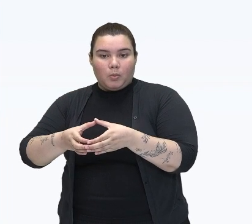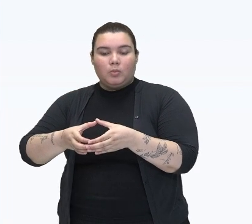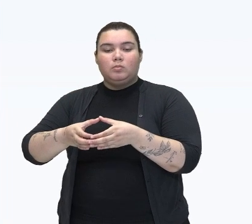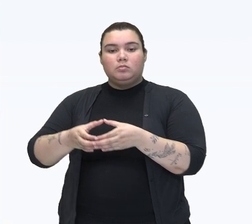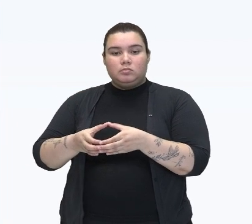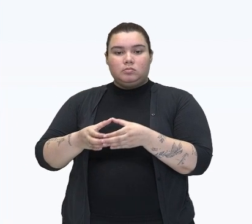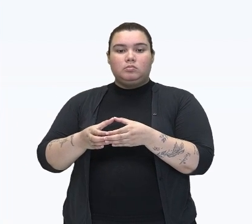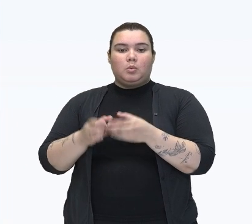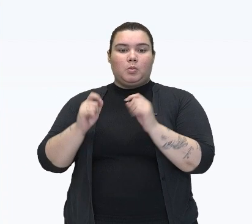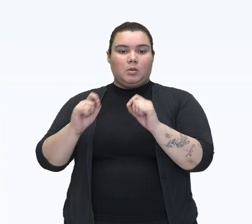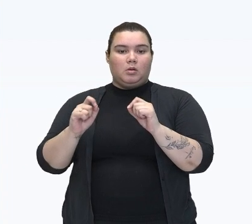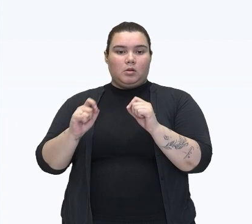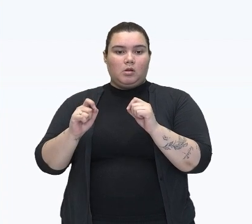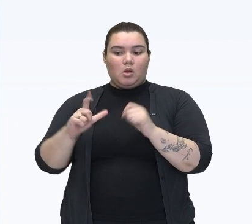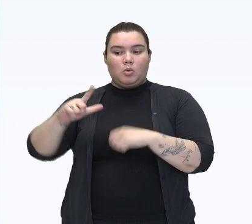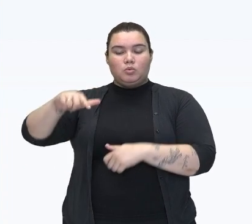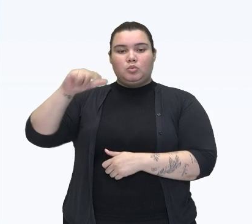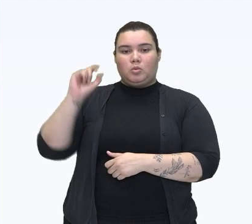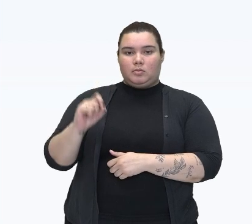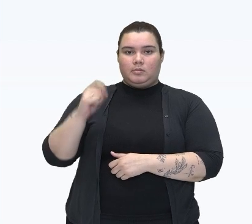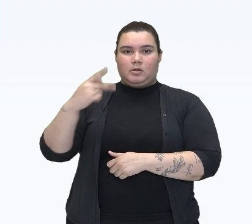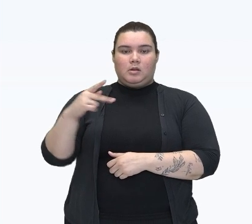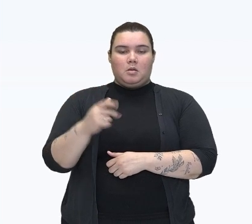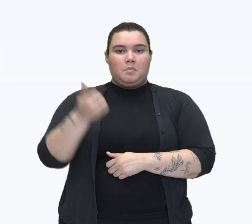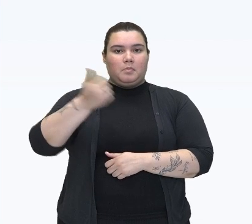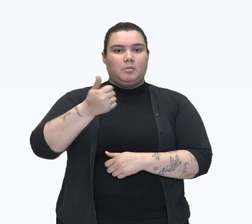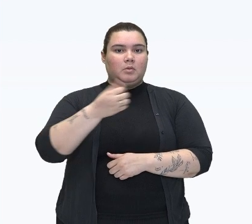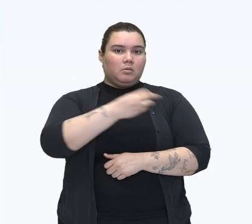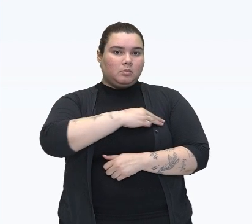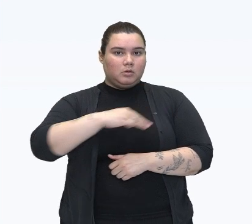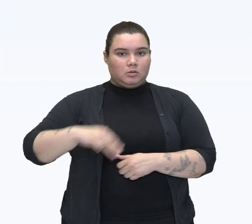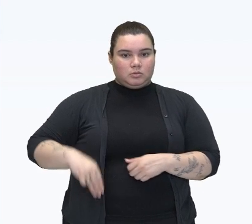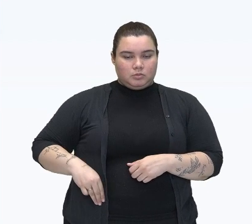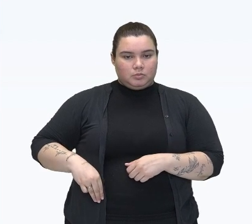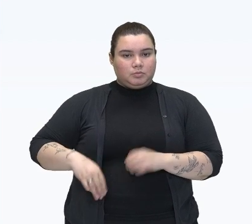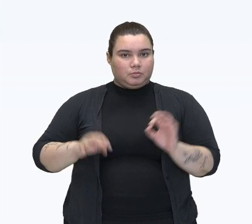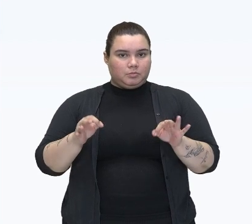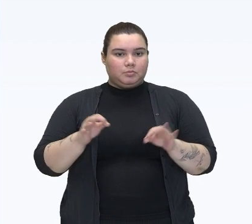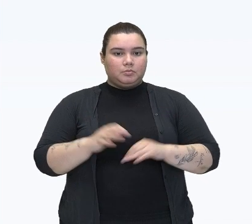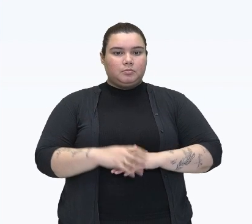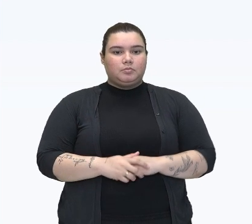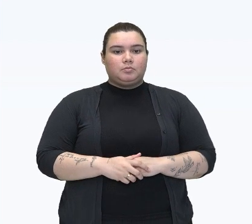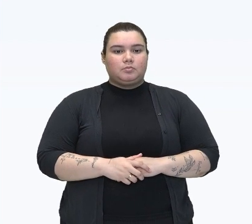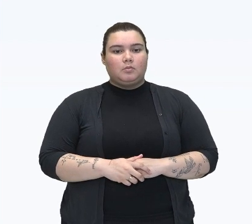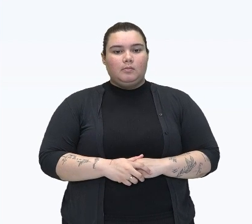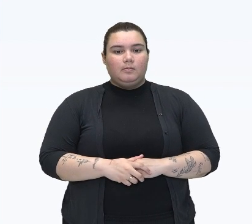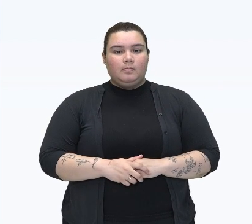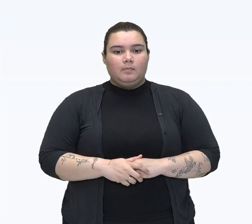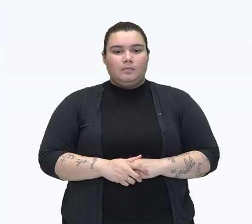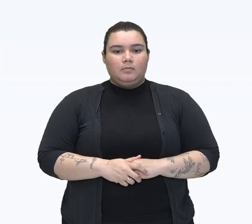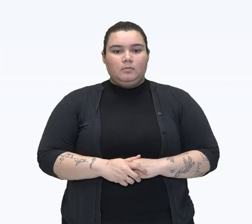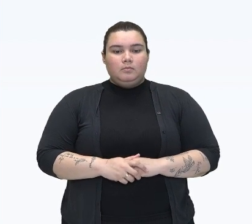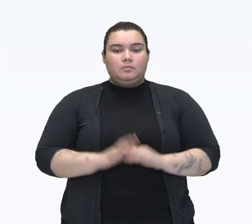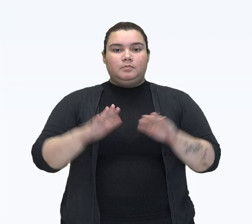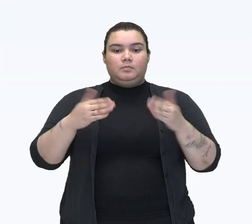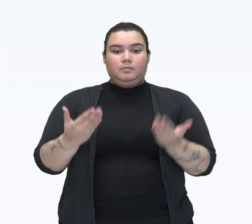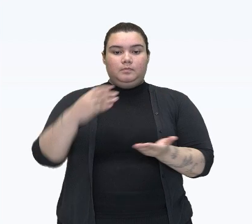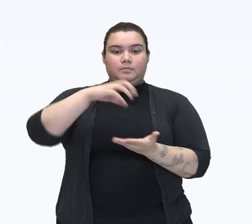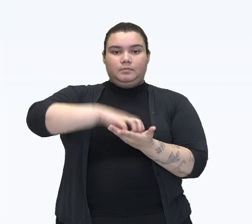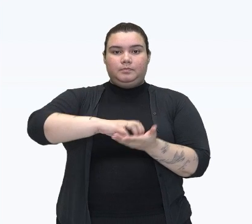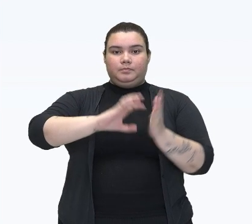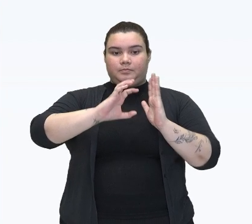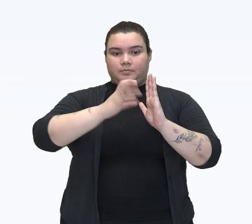gabinete chamado, que é escolhido pelo primeiro-ministro, forma o gabinete. E o parlamento, que